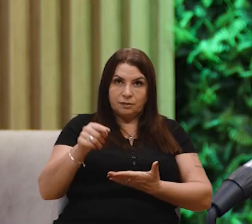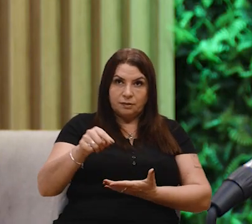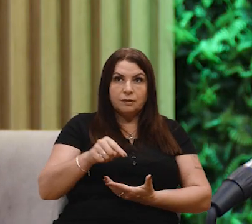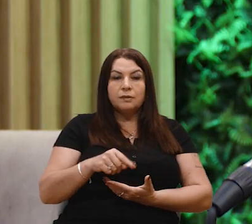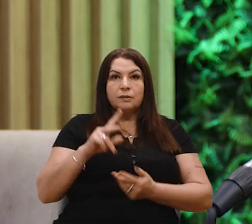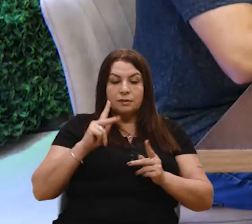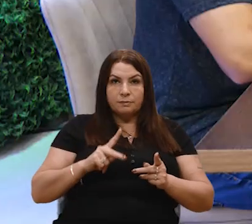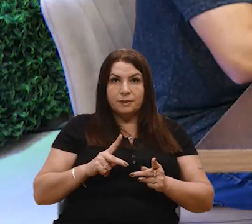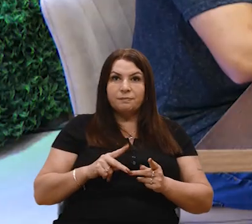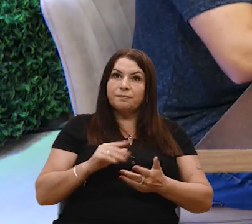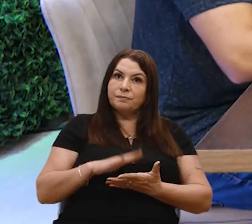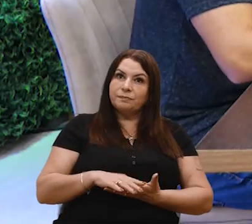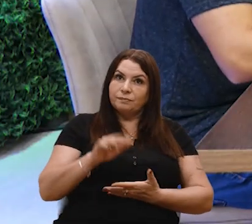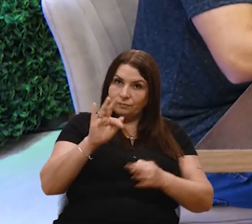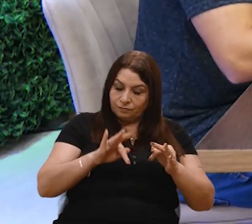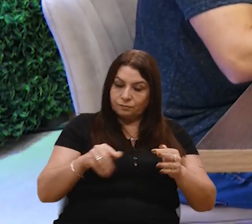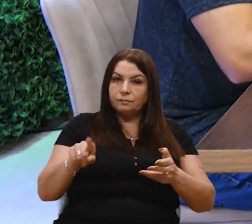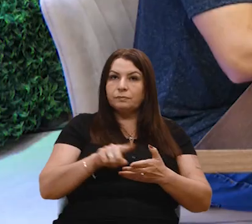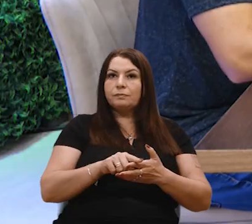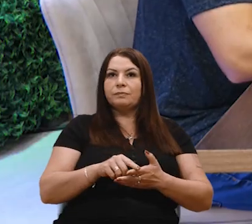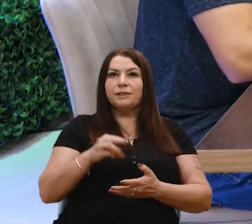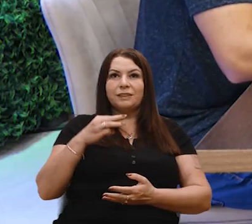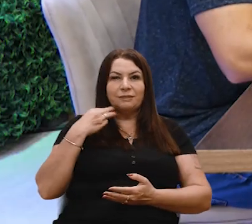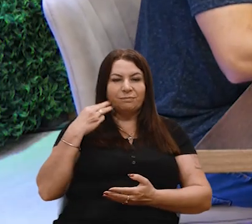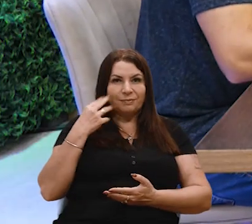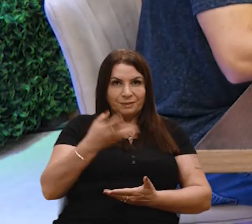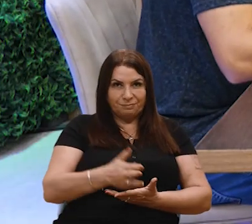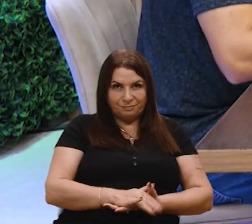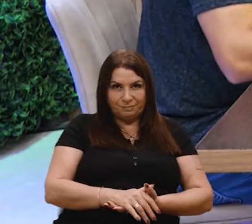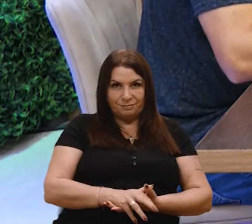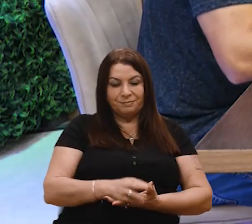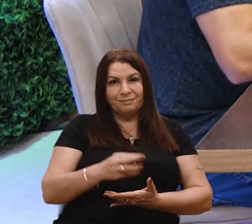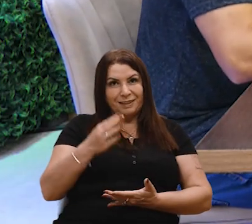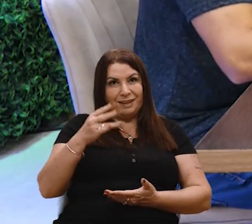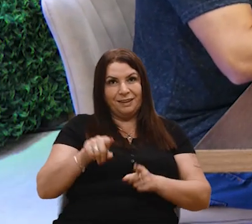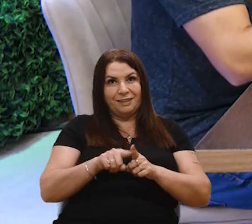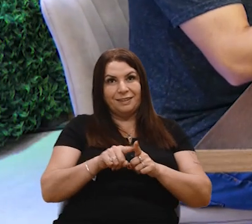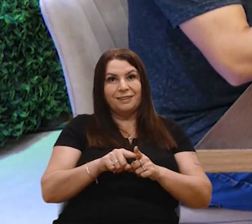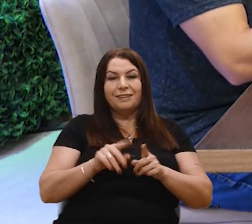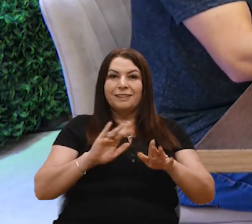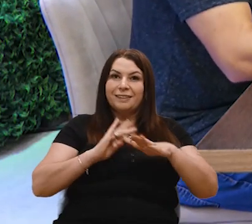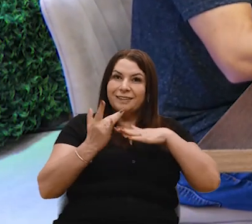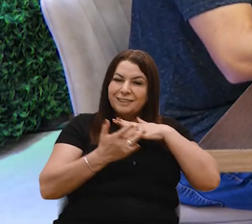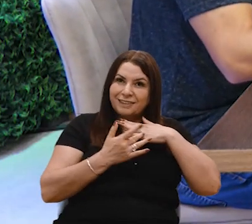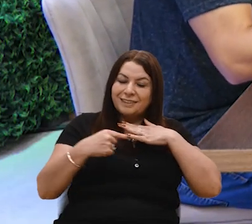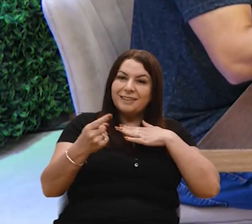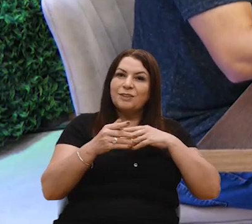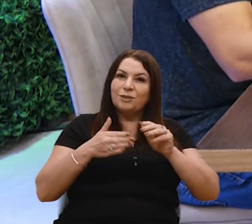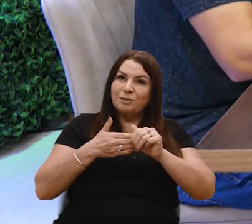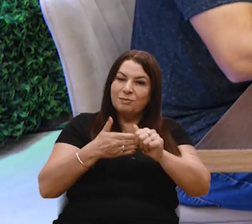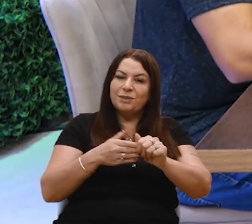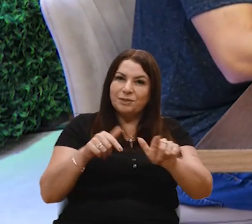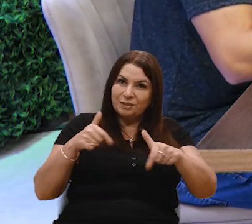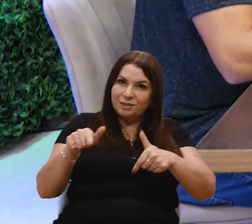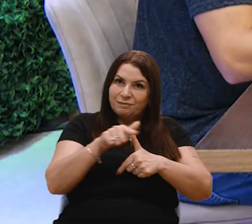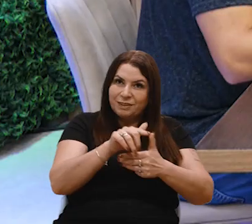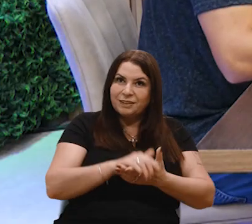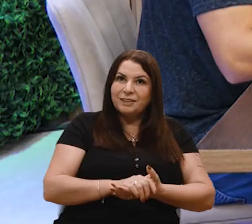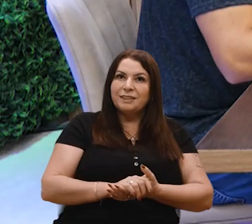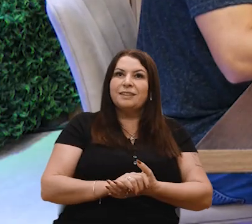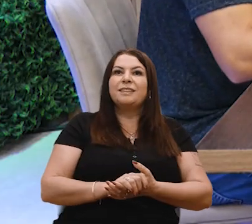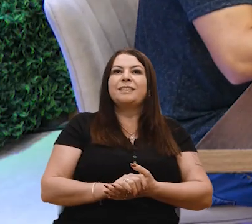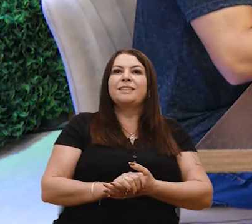aí, né? Então, pessoal, acho que para finalizar, Marisol, vereadora, pode falar das tuas redes sociais para o pessoal também acompanhar um pouco